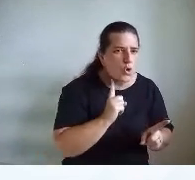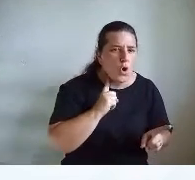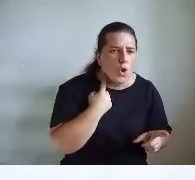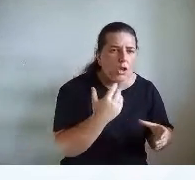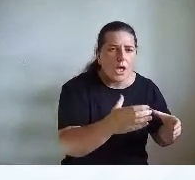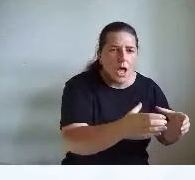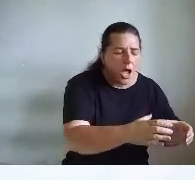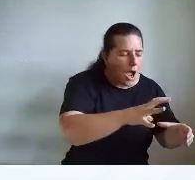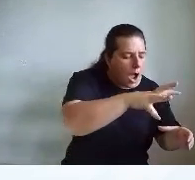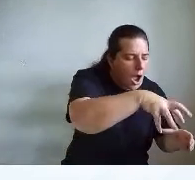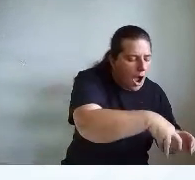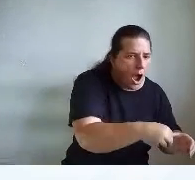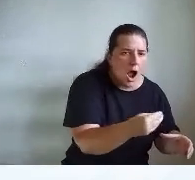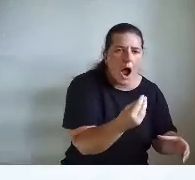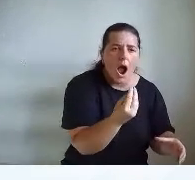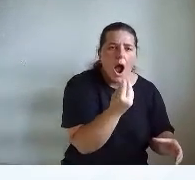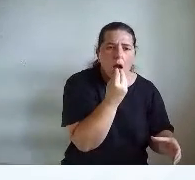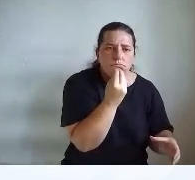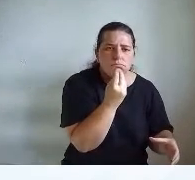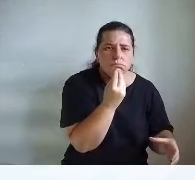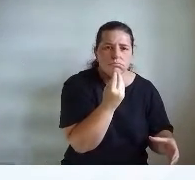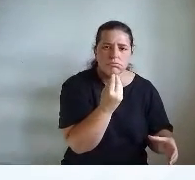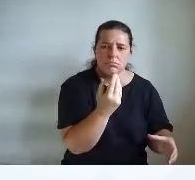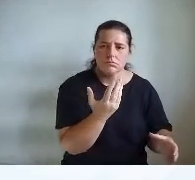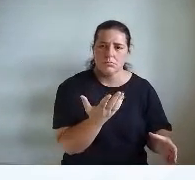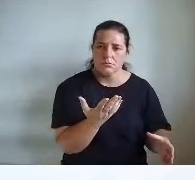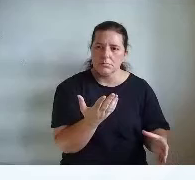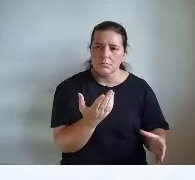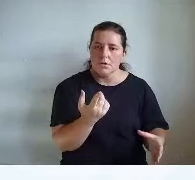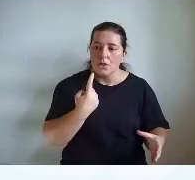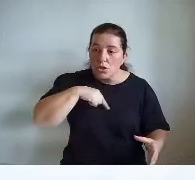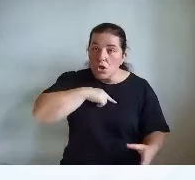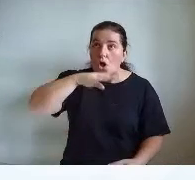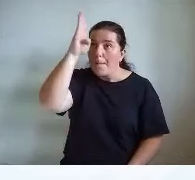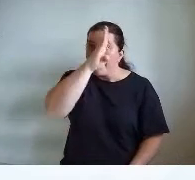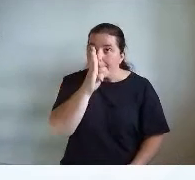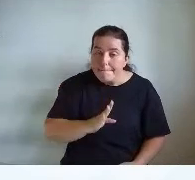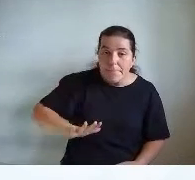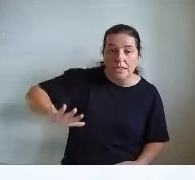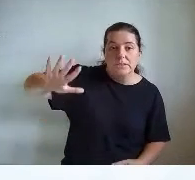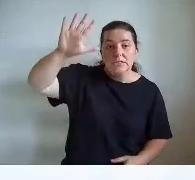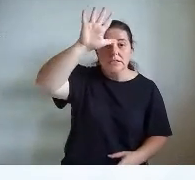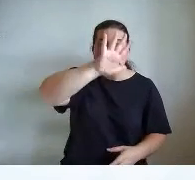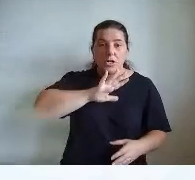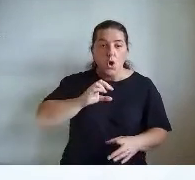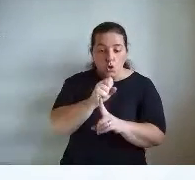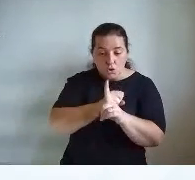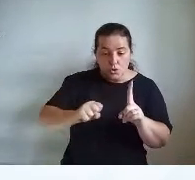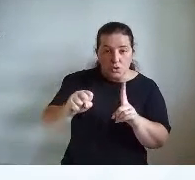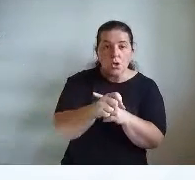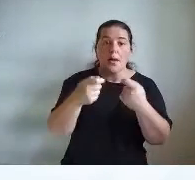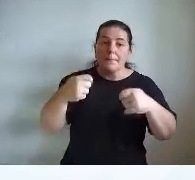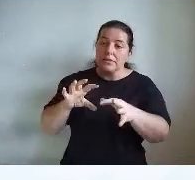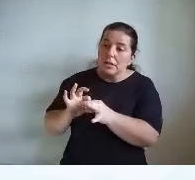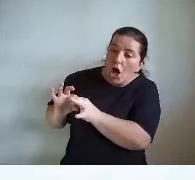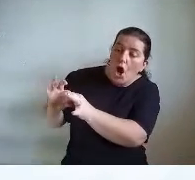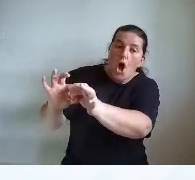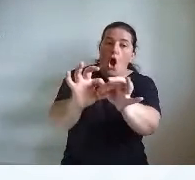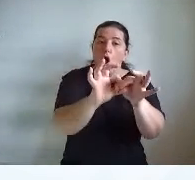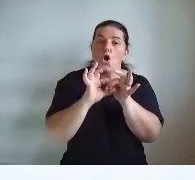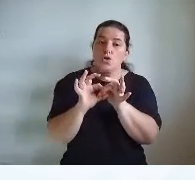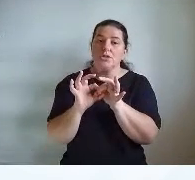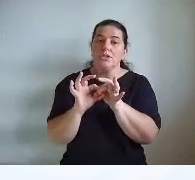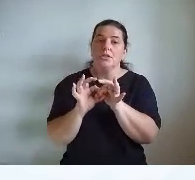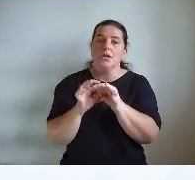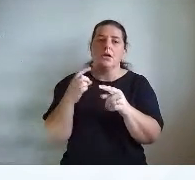de país que a gente precisa acordar e se unir para defendê-lo, para fazer com que ele retorne, porque já tivemos um